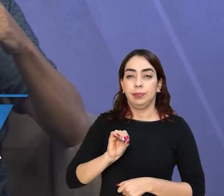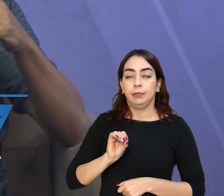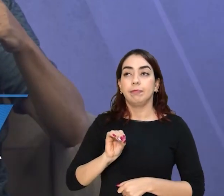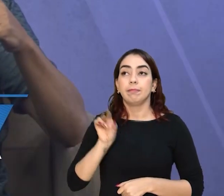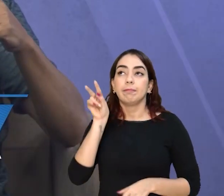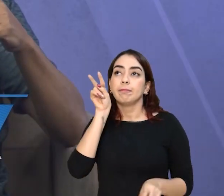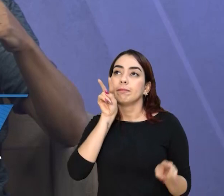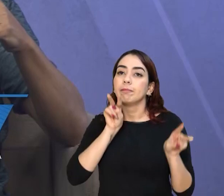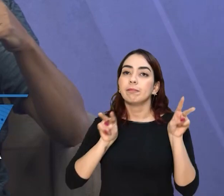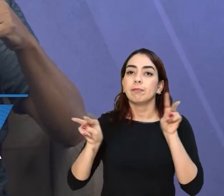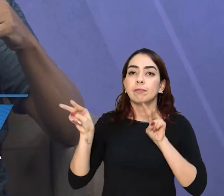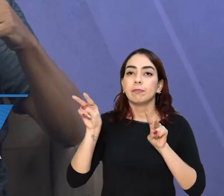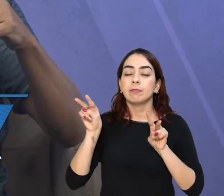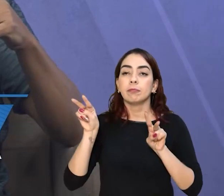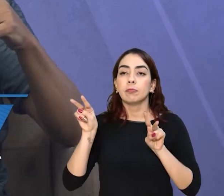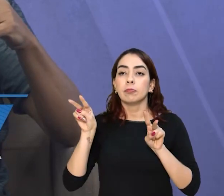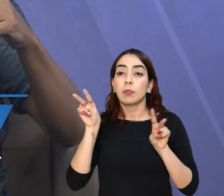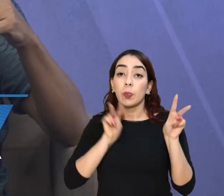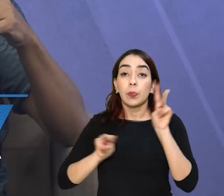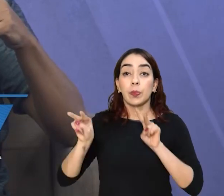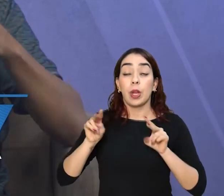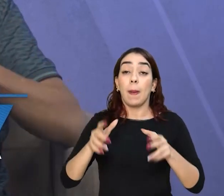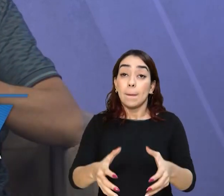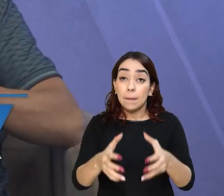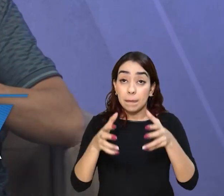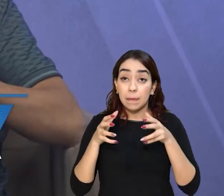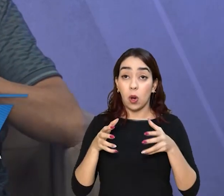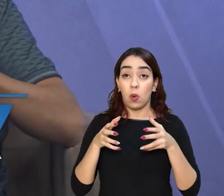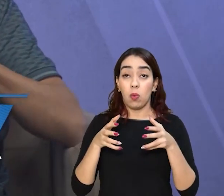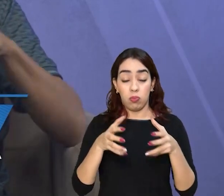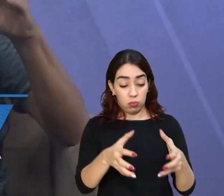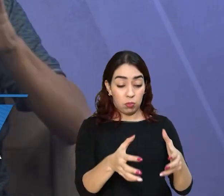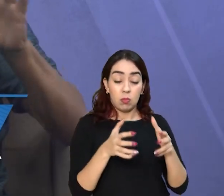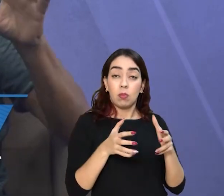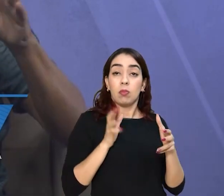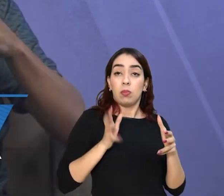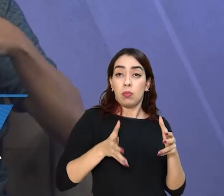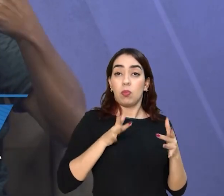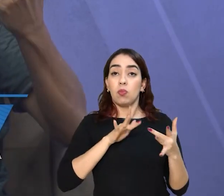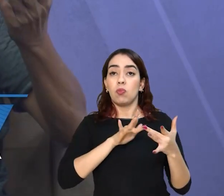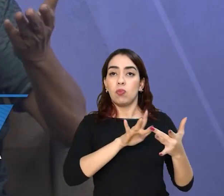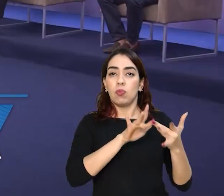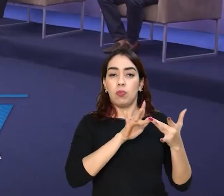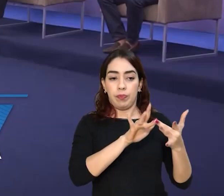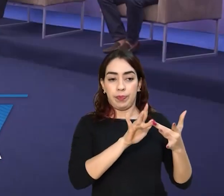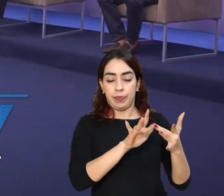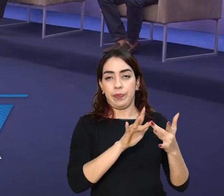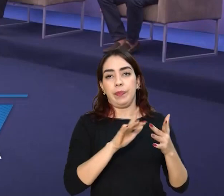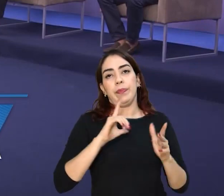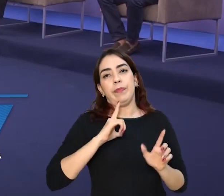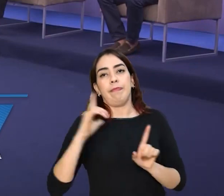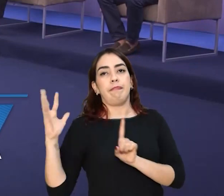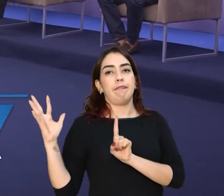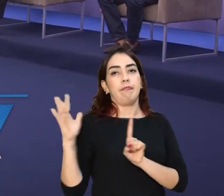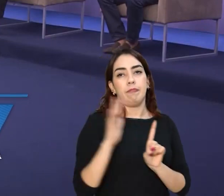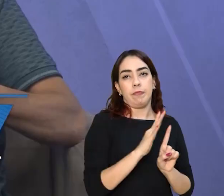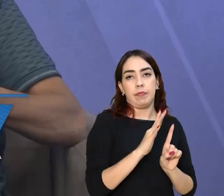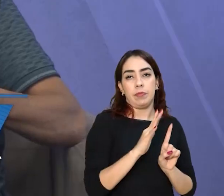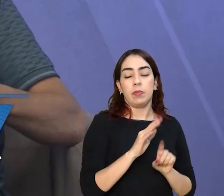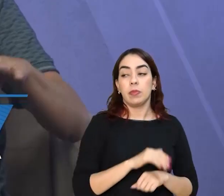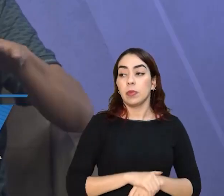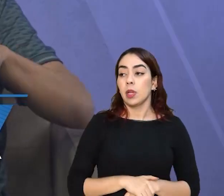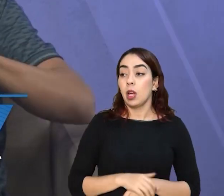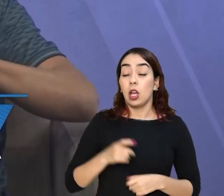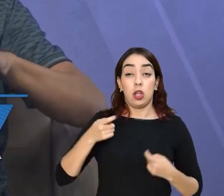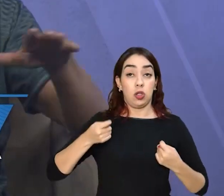não? Não, o Silvio Romero, porque ele domina a bola, impedido, e ajeita por. Não, estava impedido. Mais uma vez, o Fortaleza teria